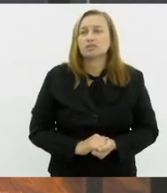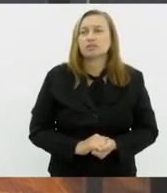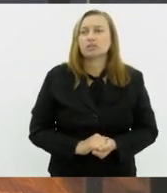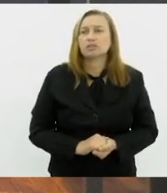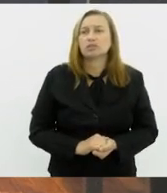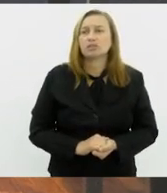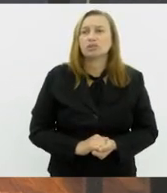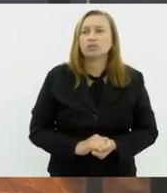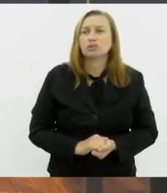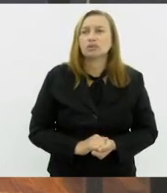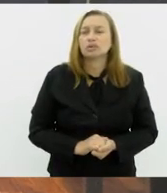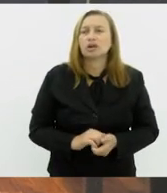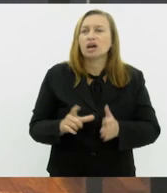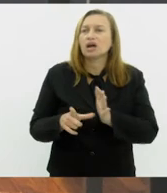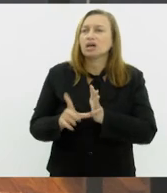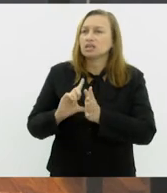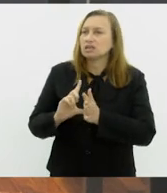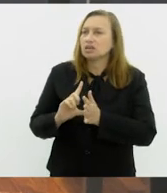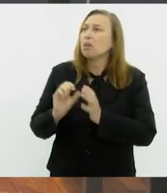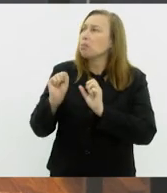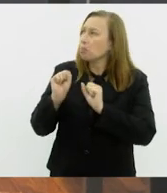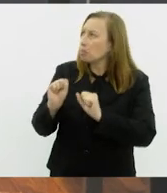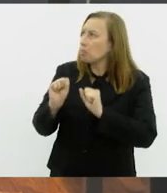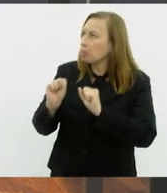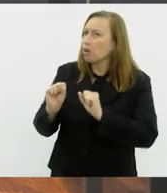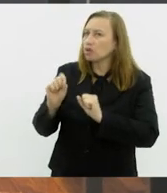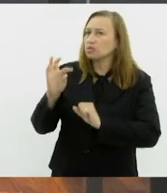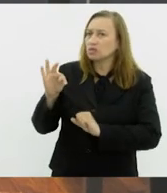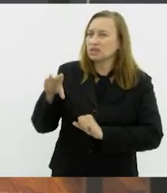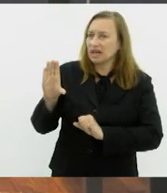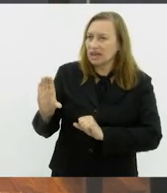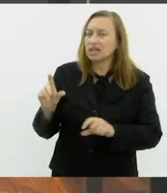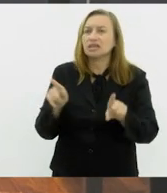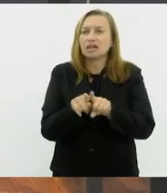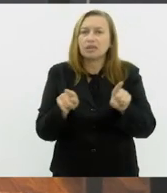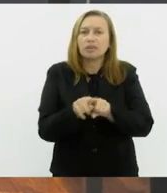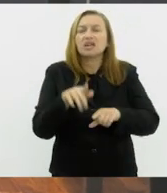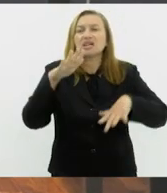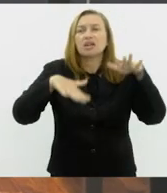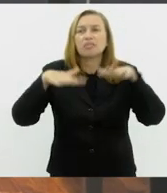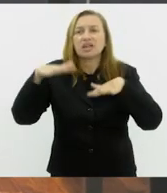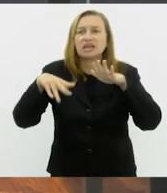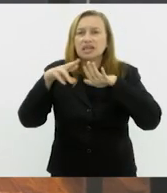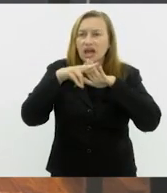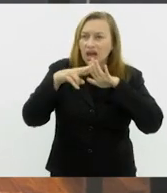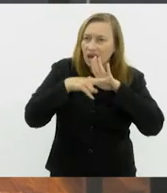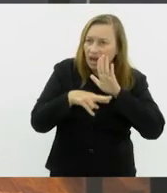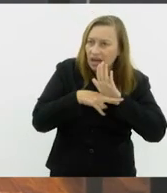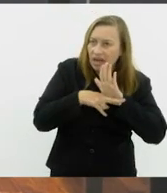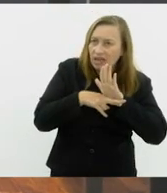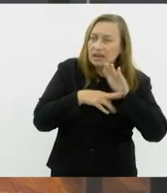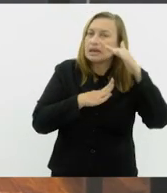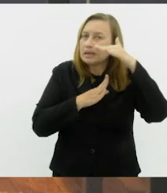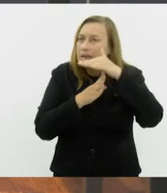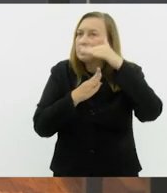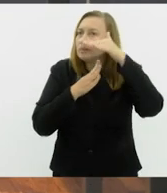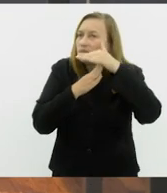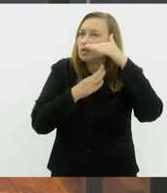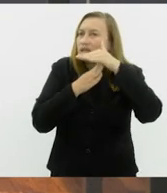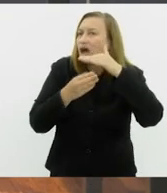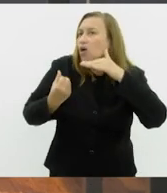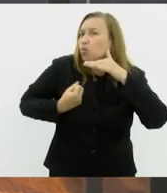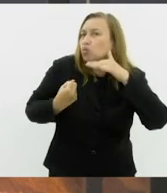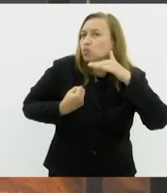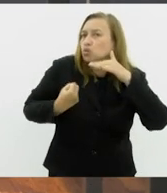assim... Um parênteses antes. A gente pode, no TAC também, independente da norma, de limitar o número